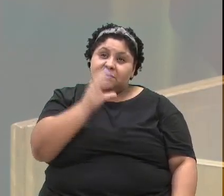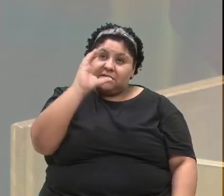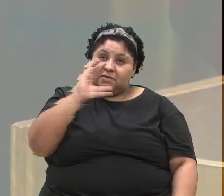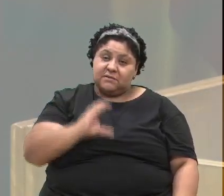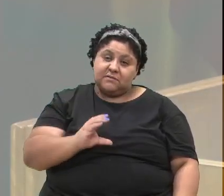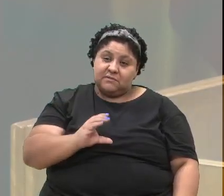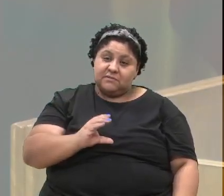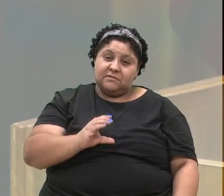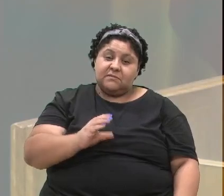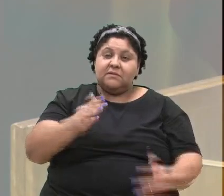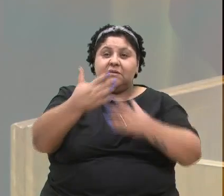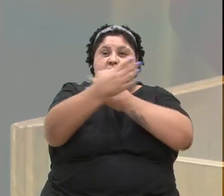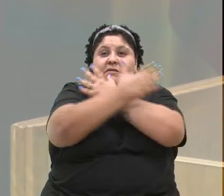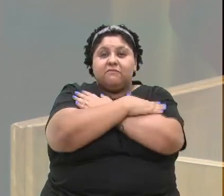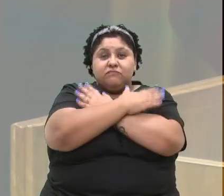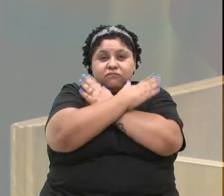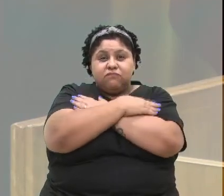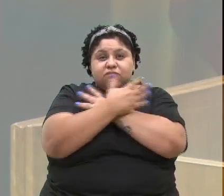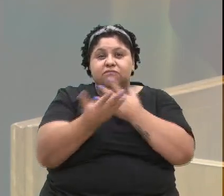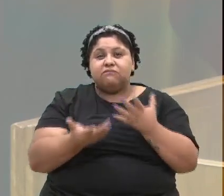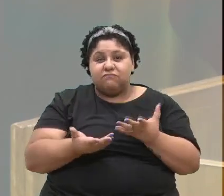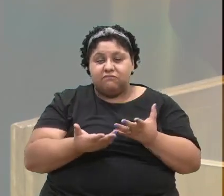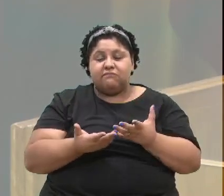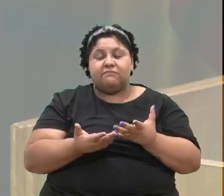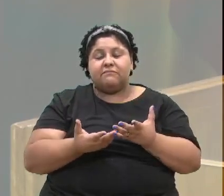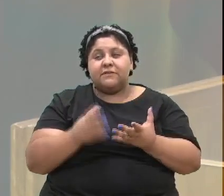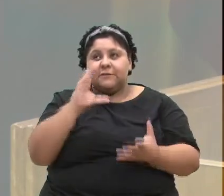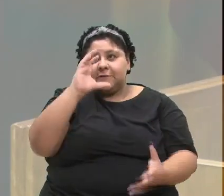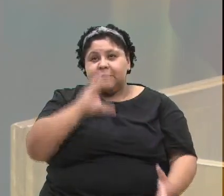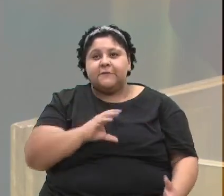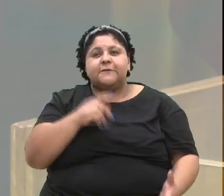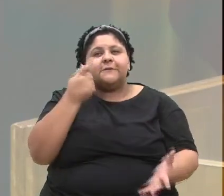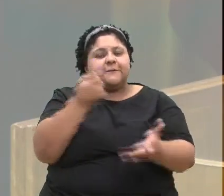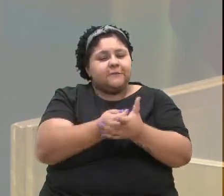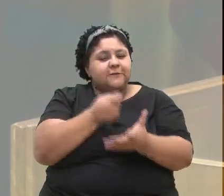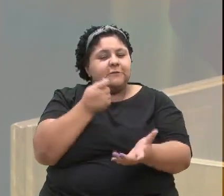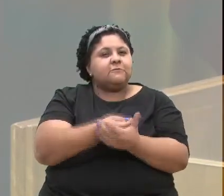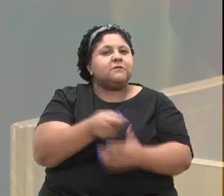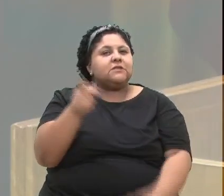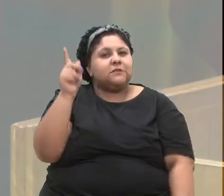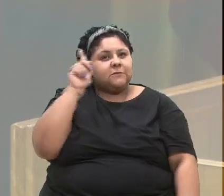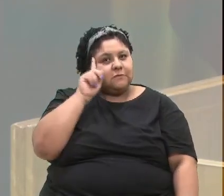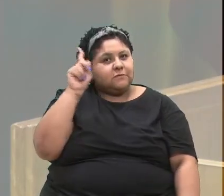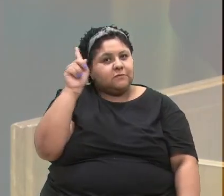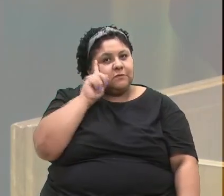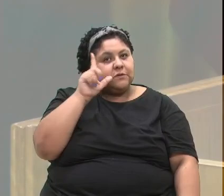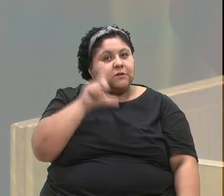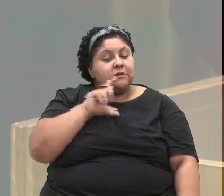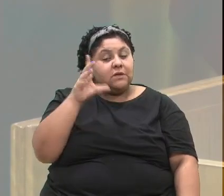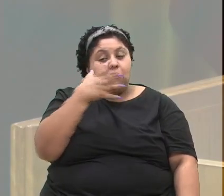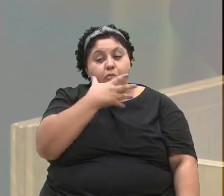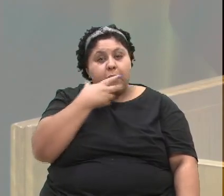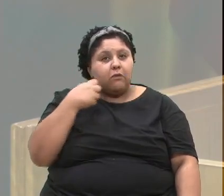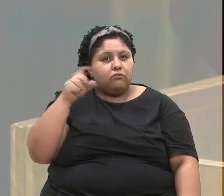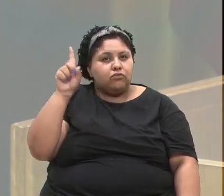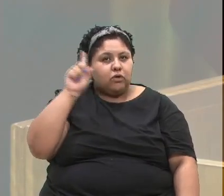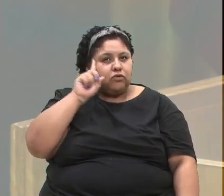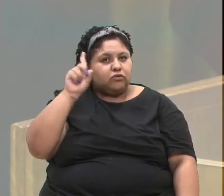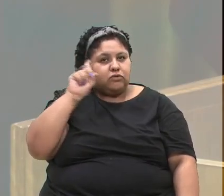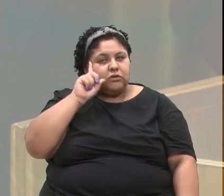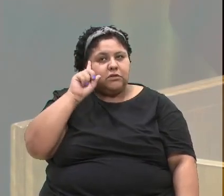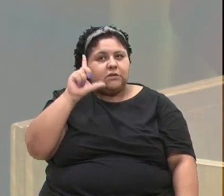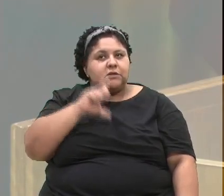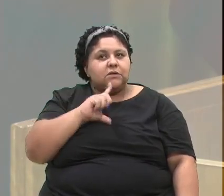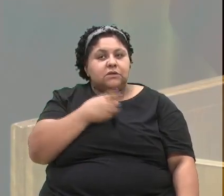desempregado aquele cidadão que luta diariamente para ter o pão de cada dia porque vai